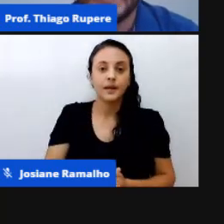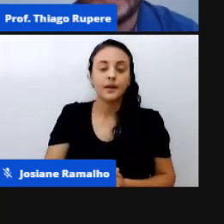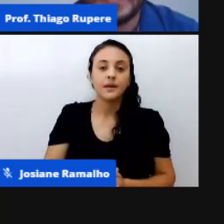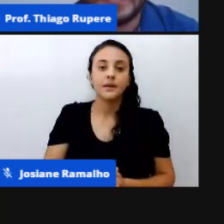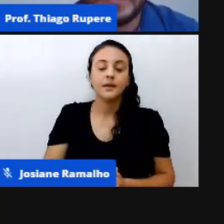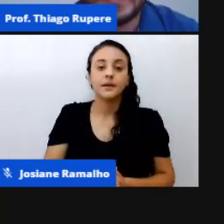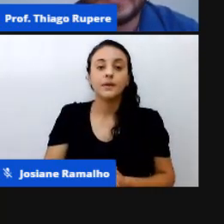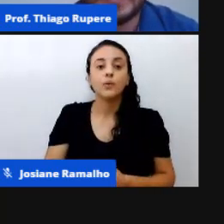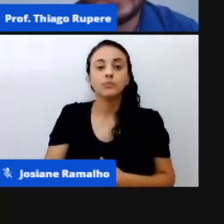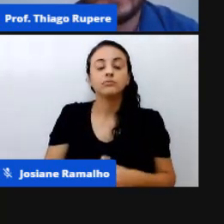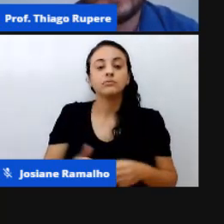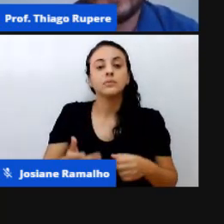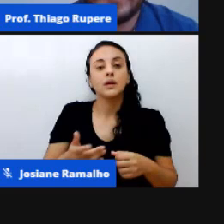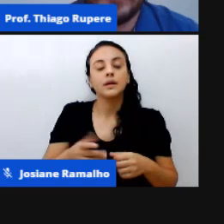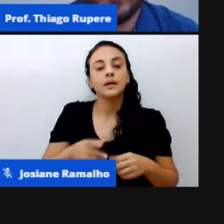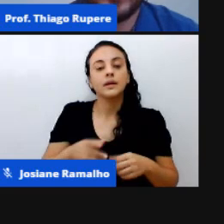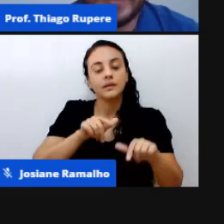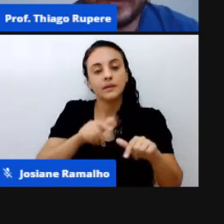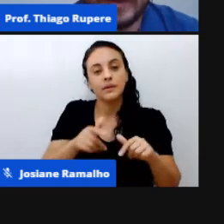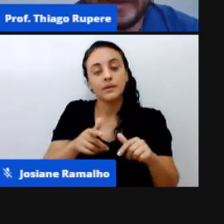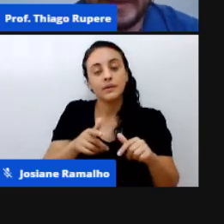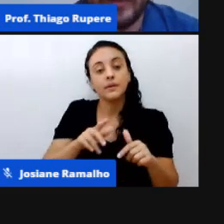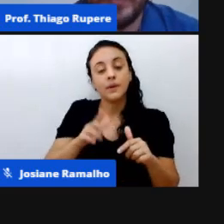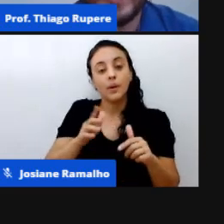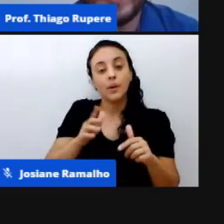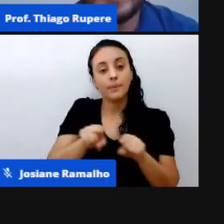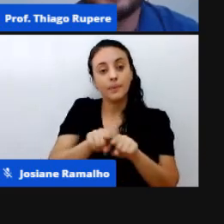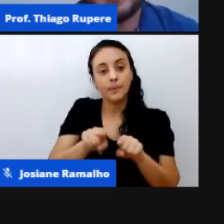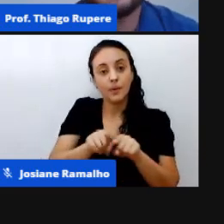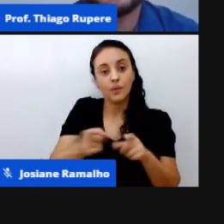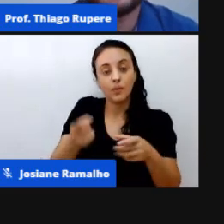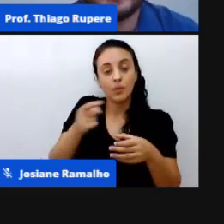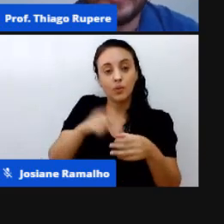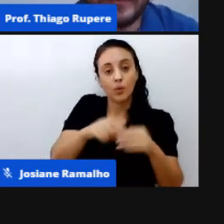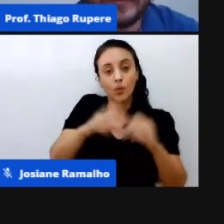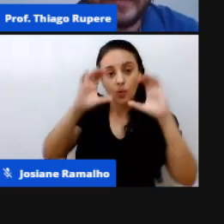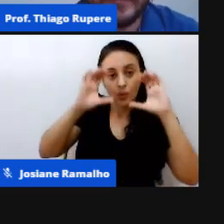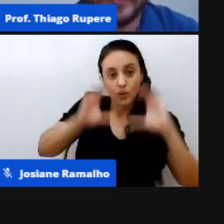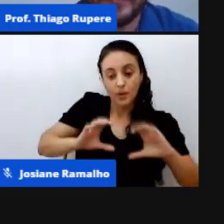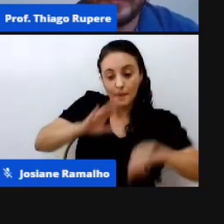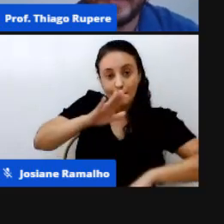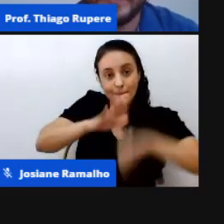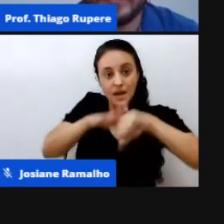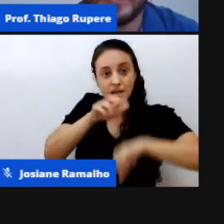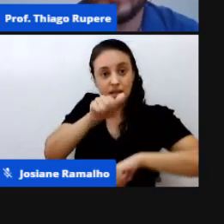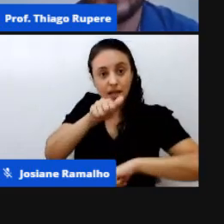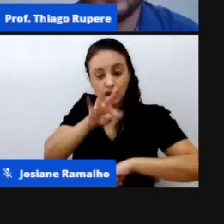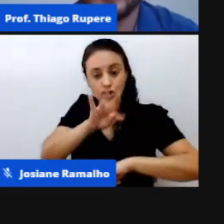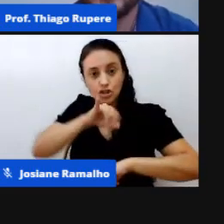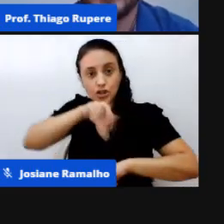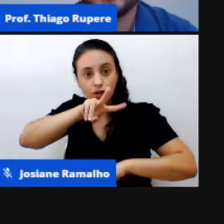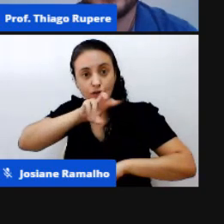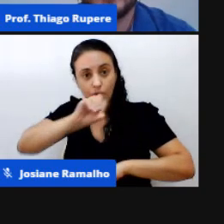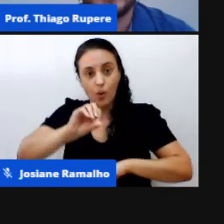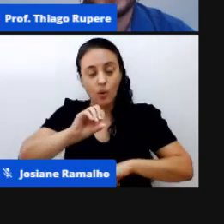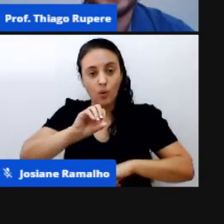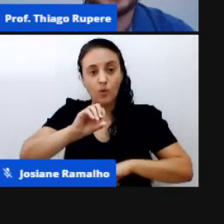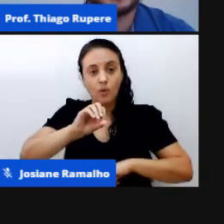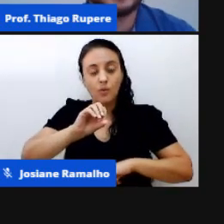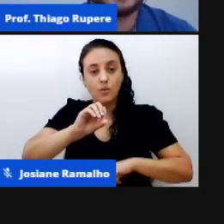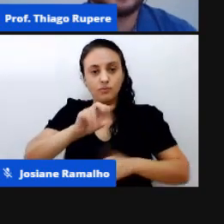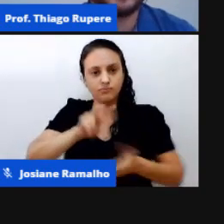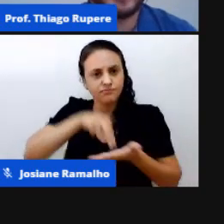superior, e voltando ali, né, comportamento mais ativo. Vocês vão perceber ao longo da